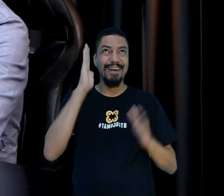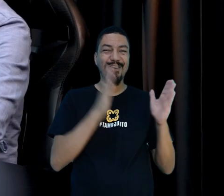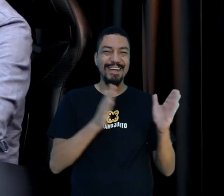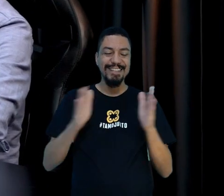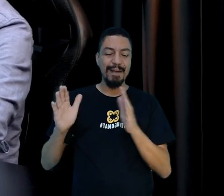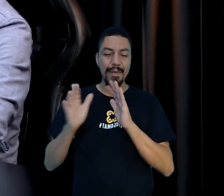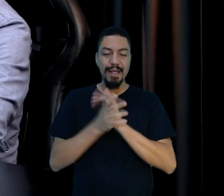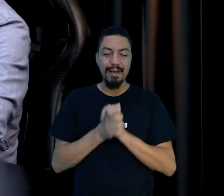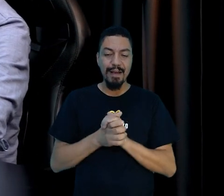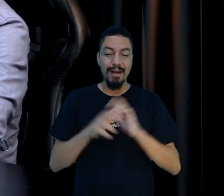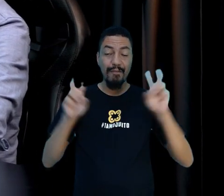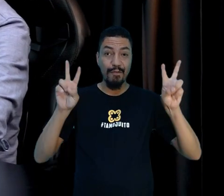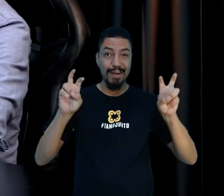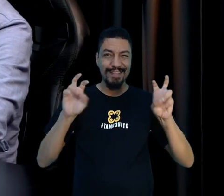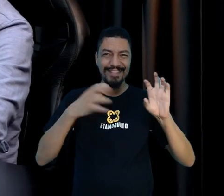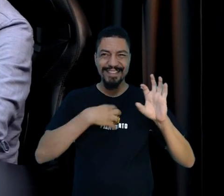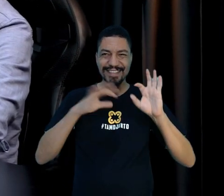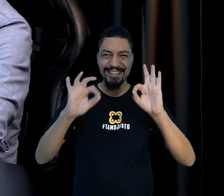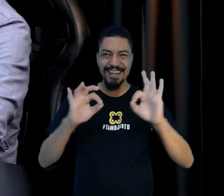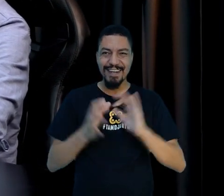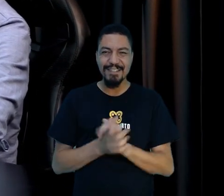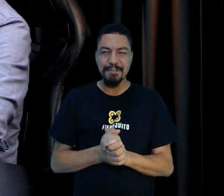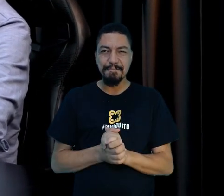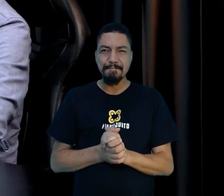calma, deixa eu pensar na frase direito,